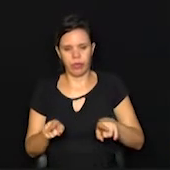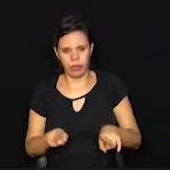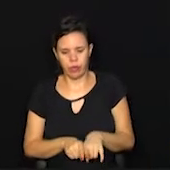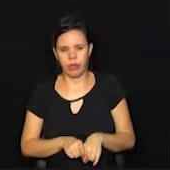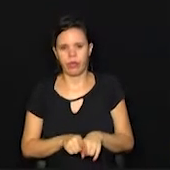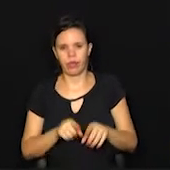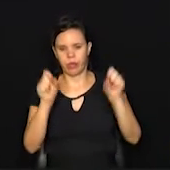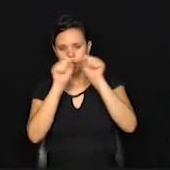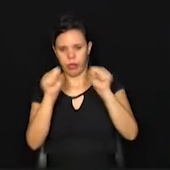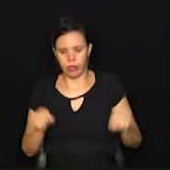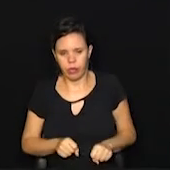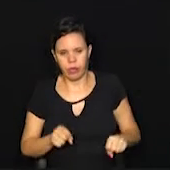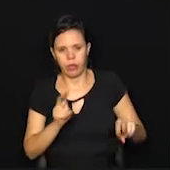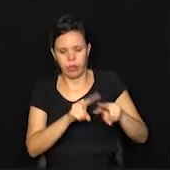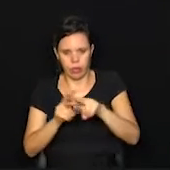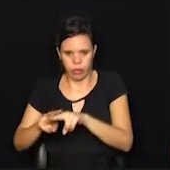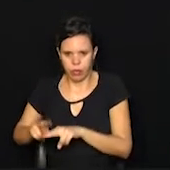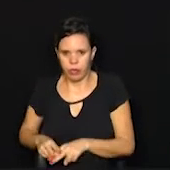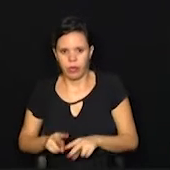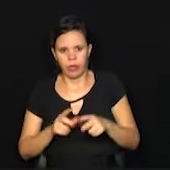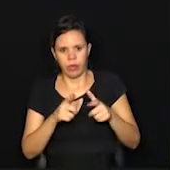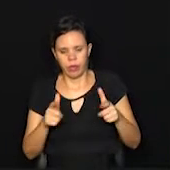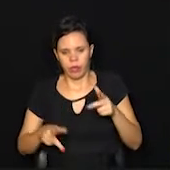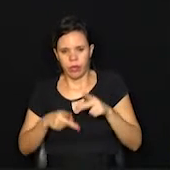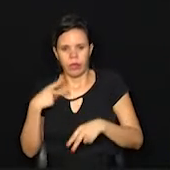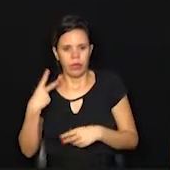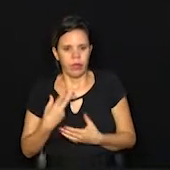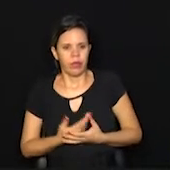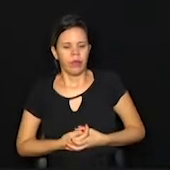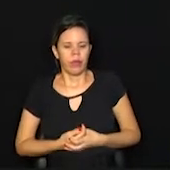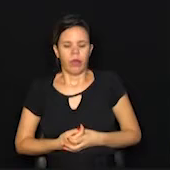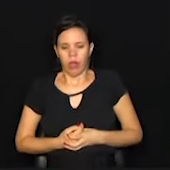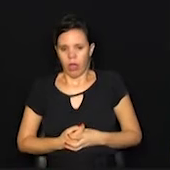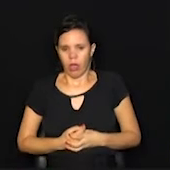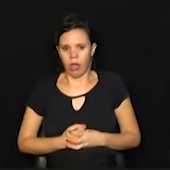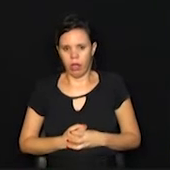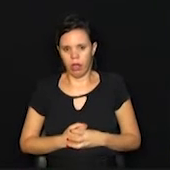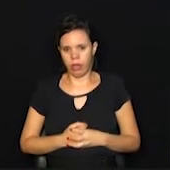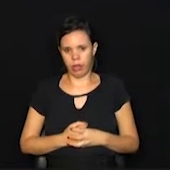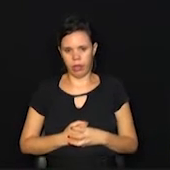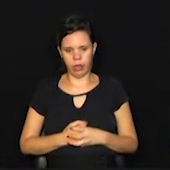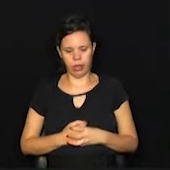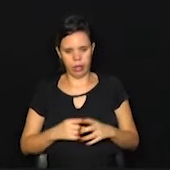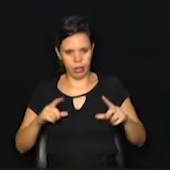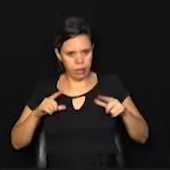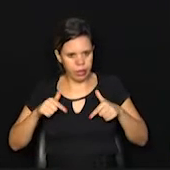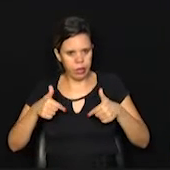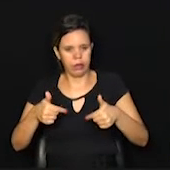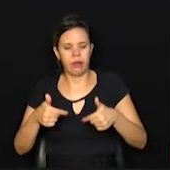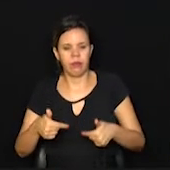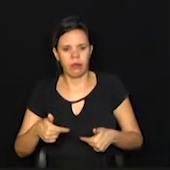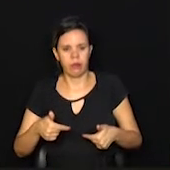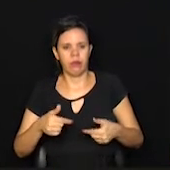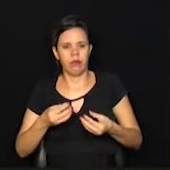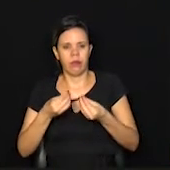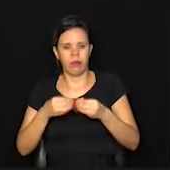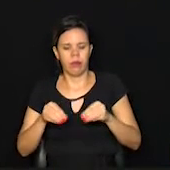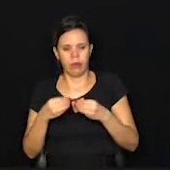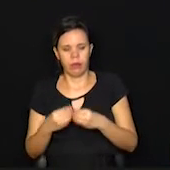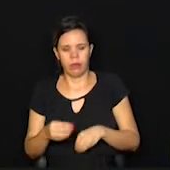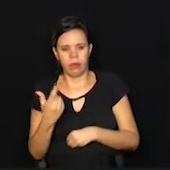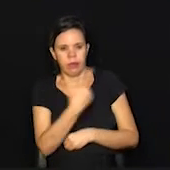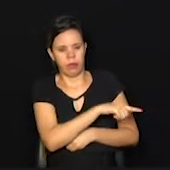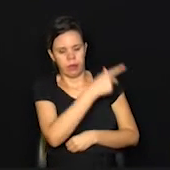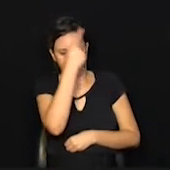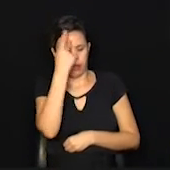o sistema judiciário a maioria parlamentar sim agiu para derrubar quem dirigia a outra